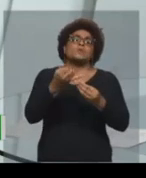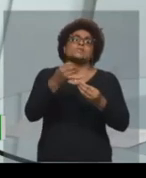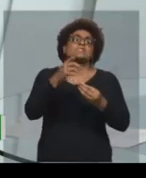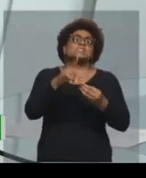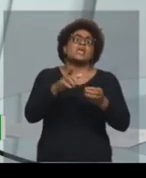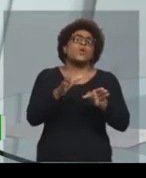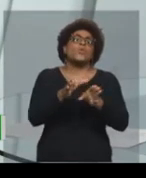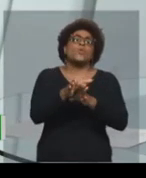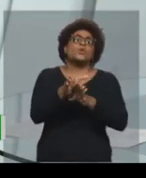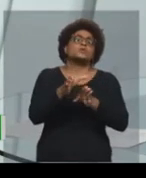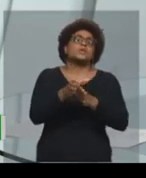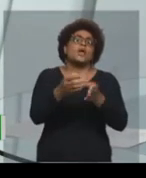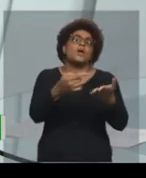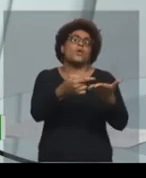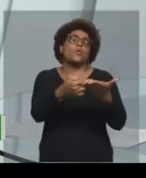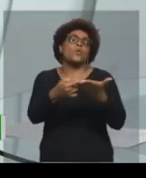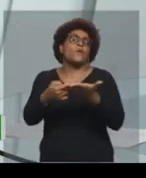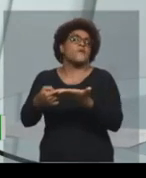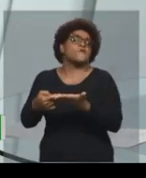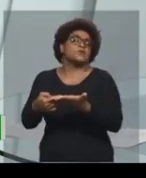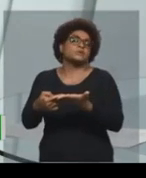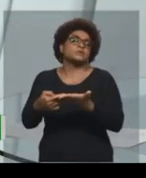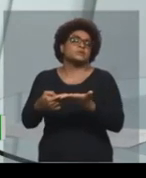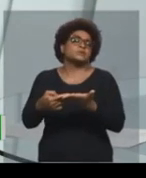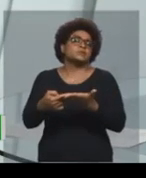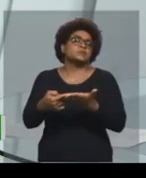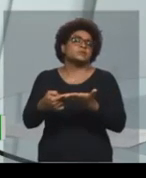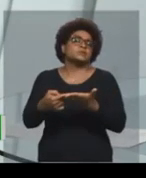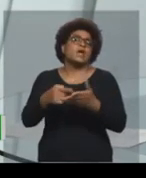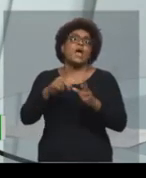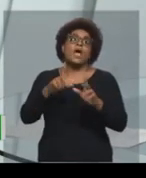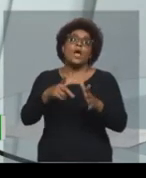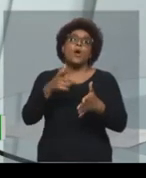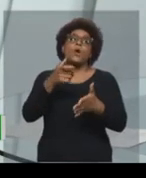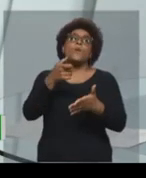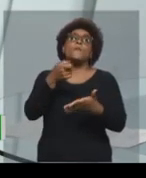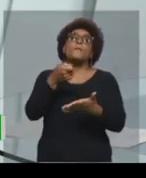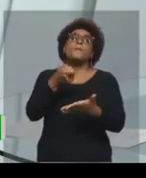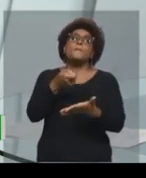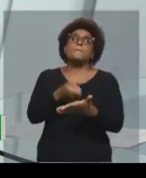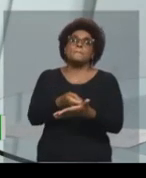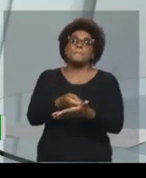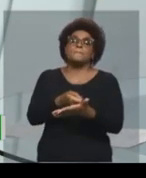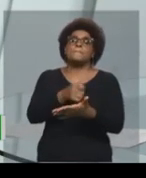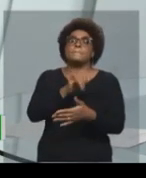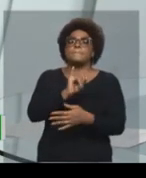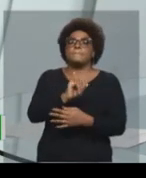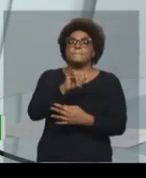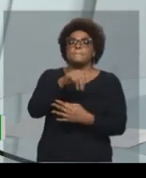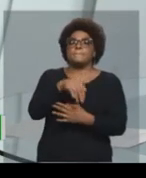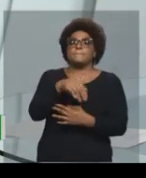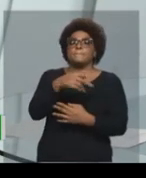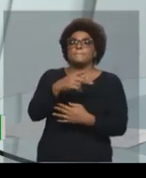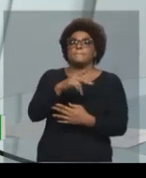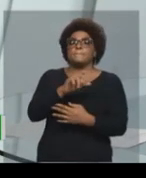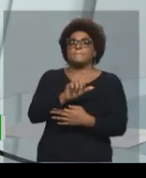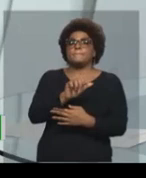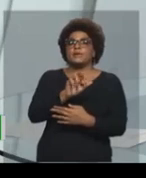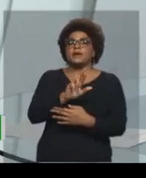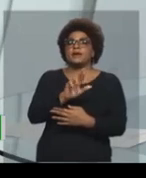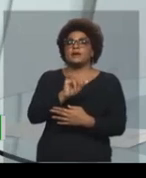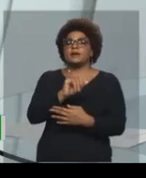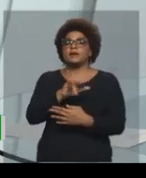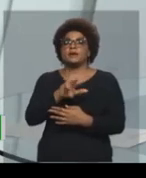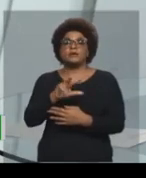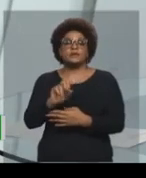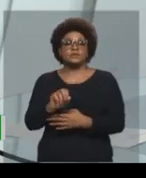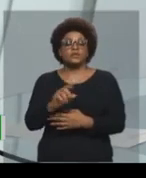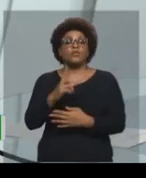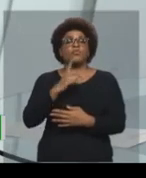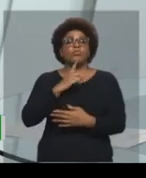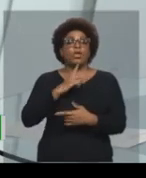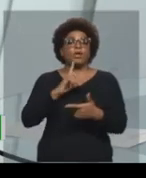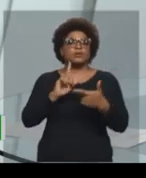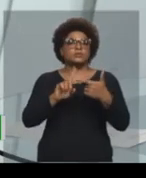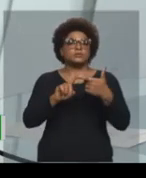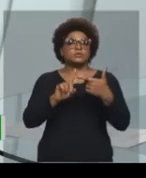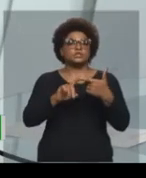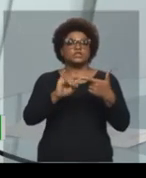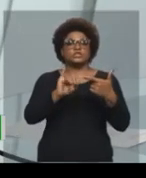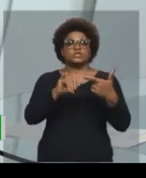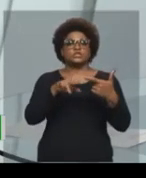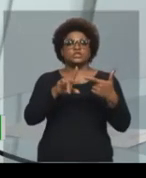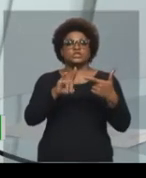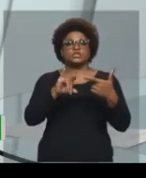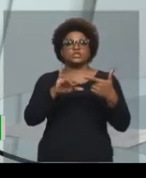tá? Então, é o modo imperativo. Lembrando, né, a gente tem lá, né, o modo indicativo, que é o modo da certeza, o